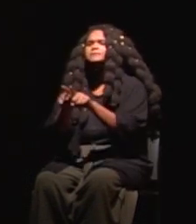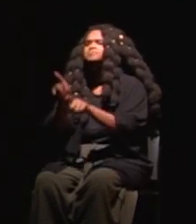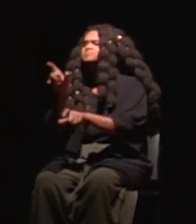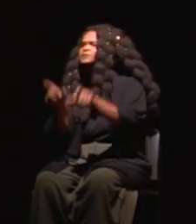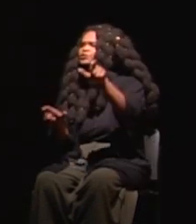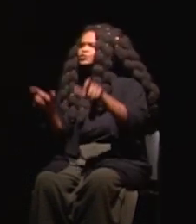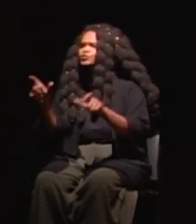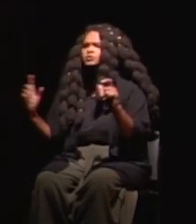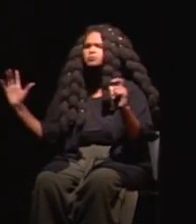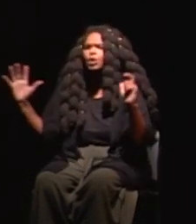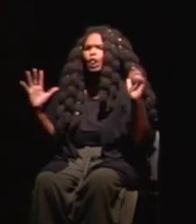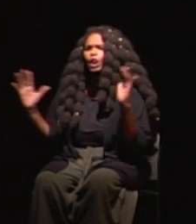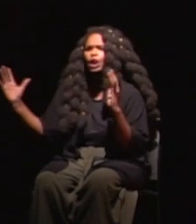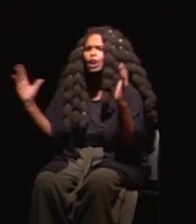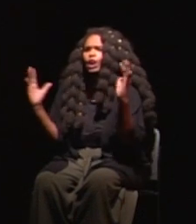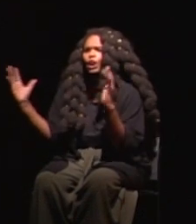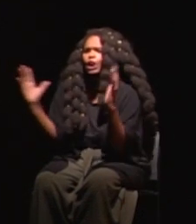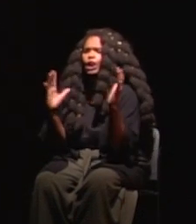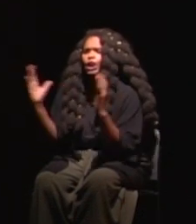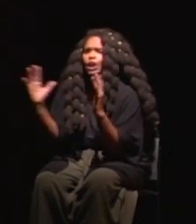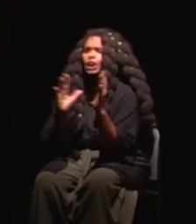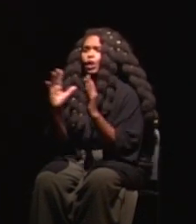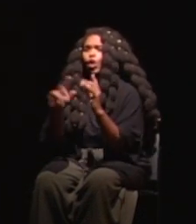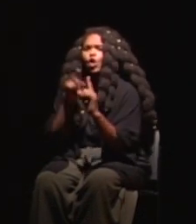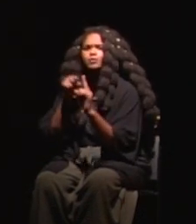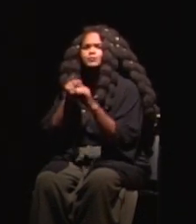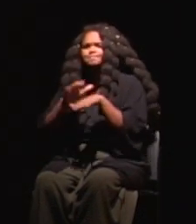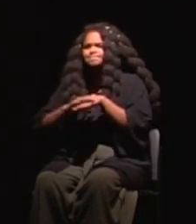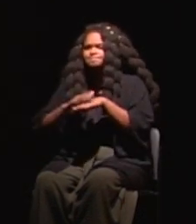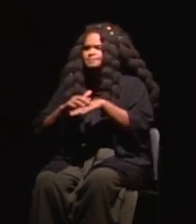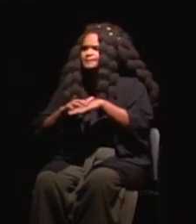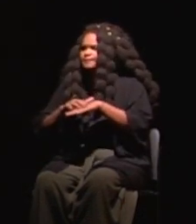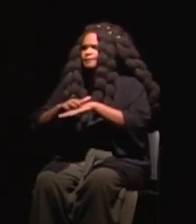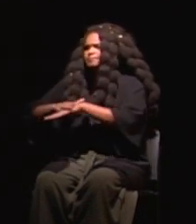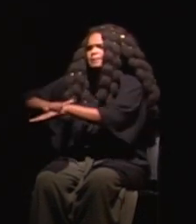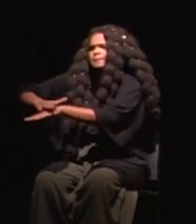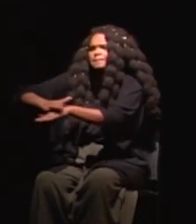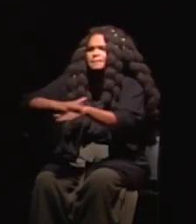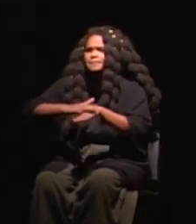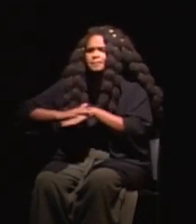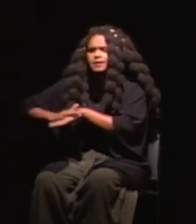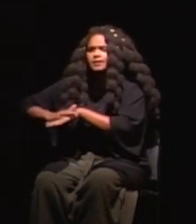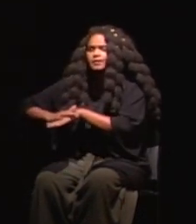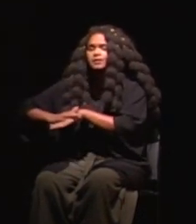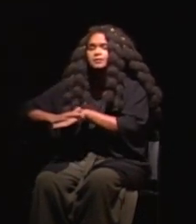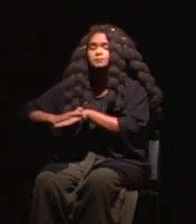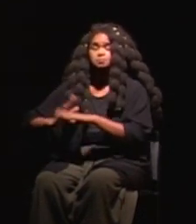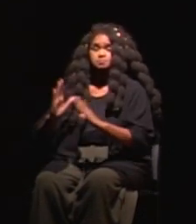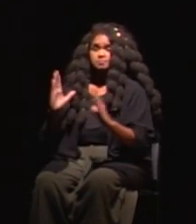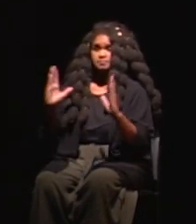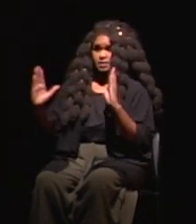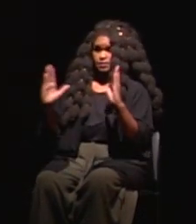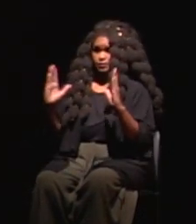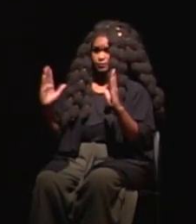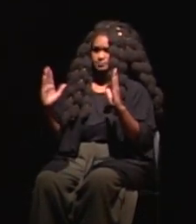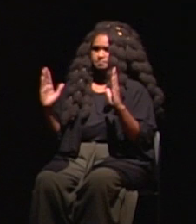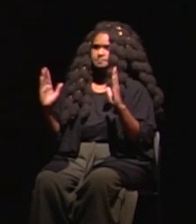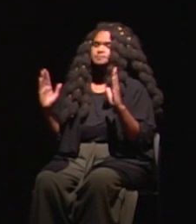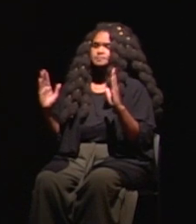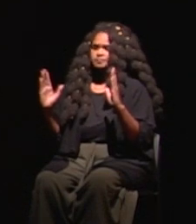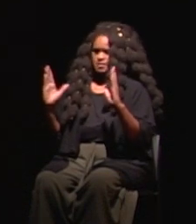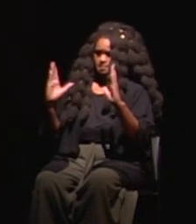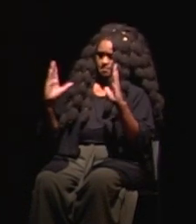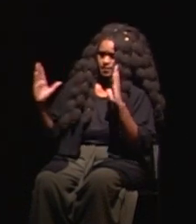pessoas se juntando para conseguir fazer coisas. Era um momento, se a gente pegar